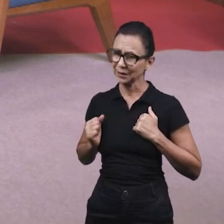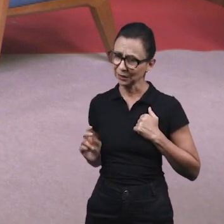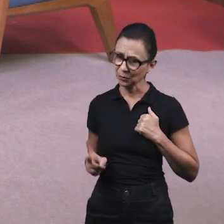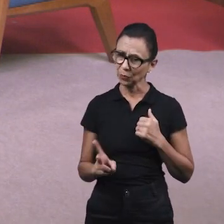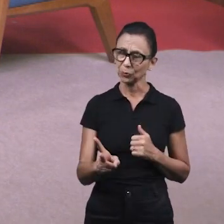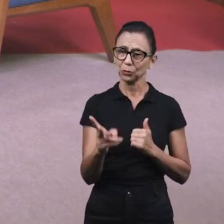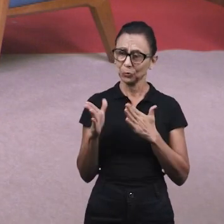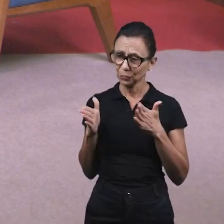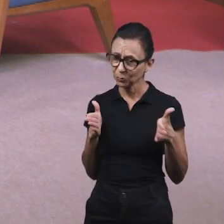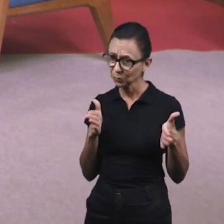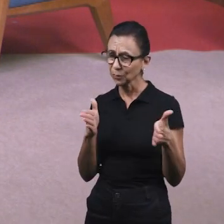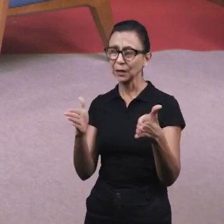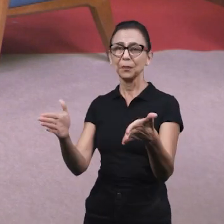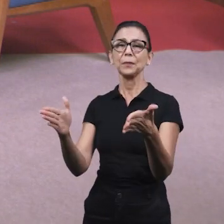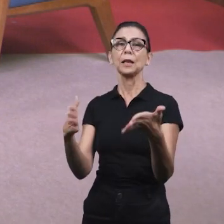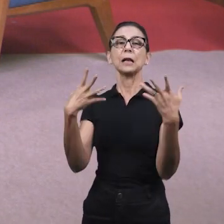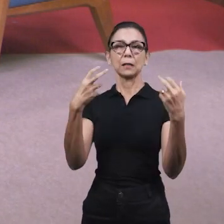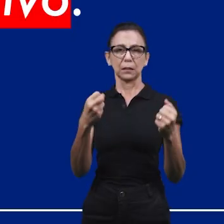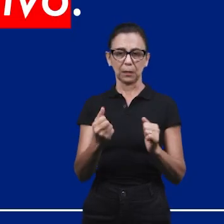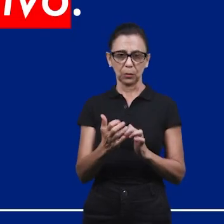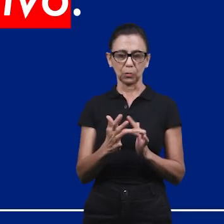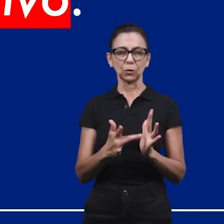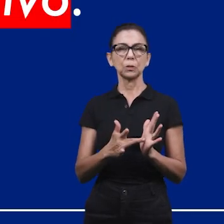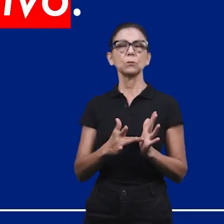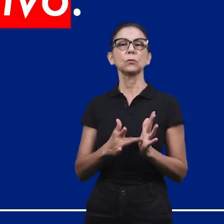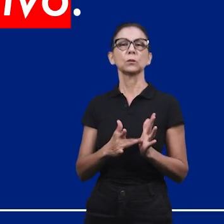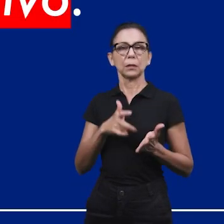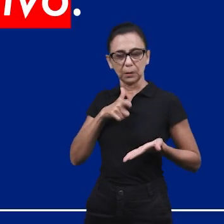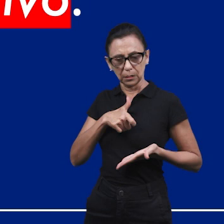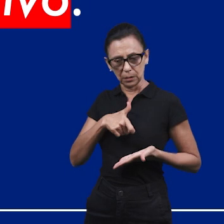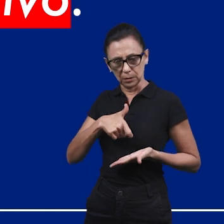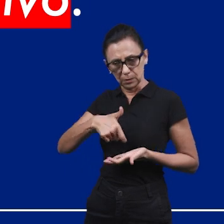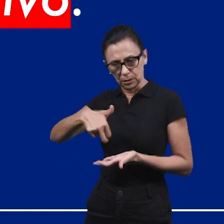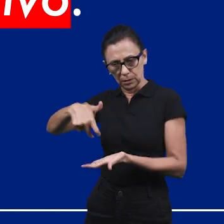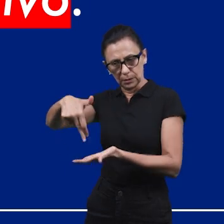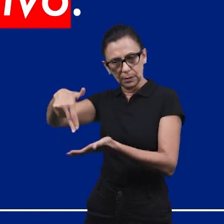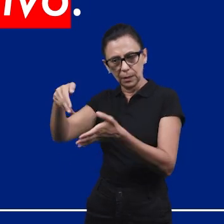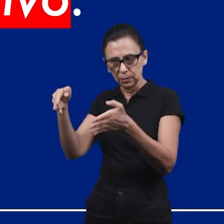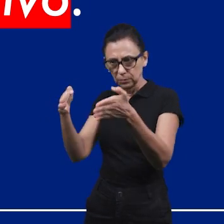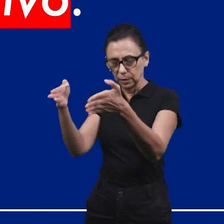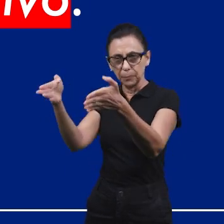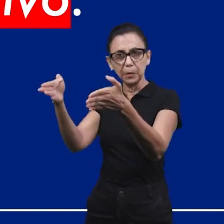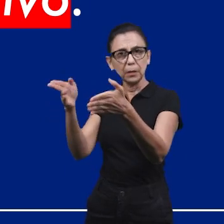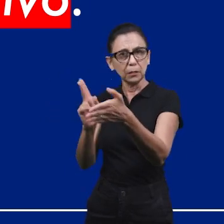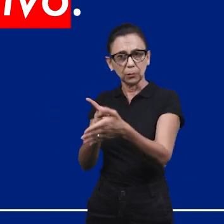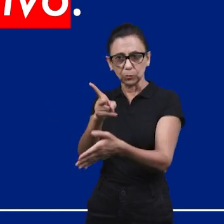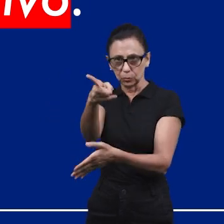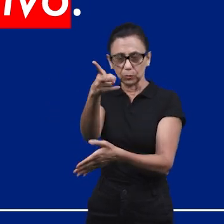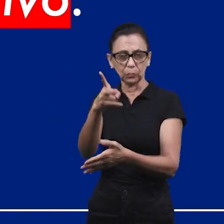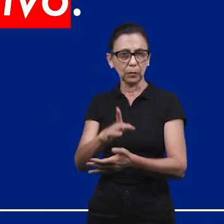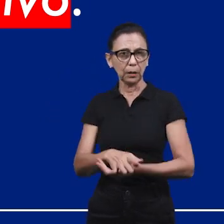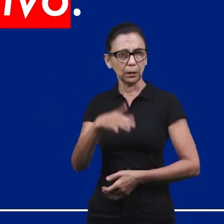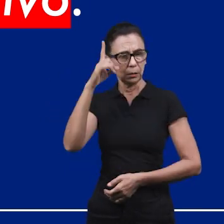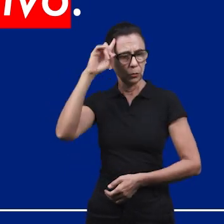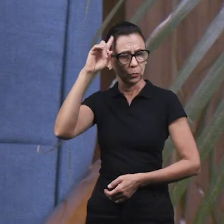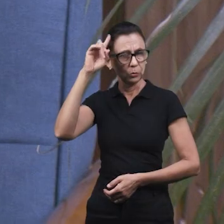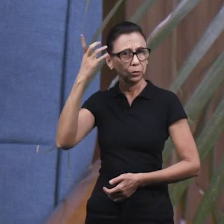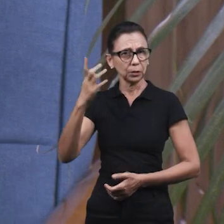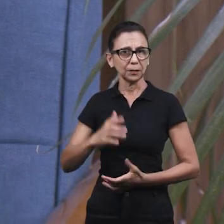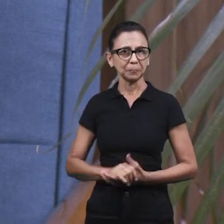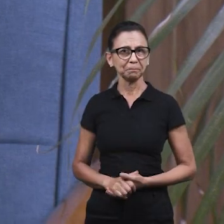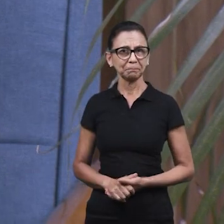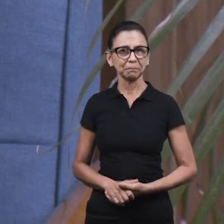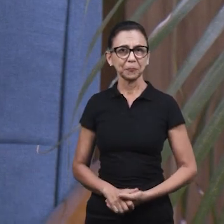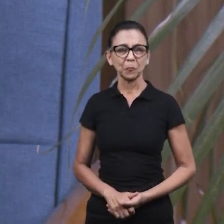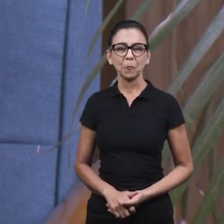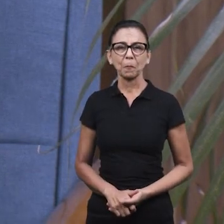Espírito. Esse é o caminho. Parai nele. Não, esse é o caminho. Andai nele. É continuar. Amém. É contínuo.